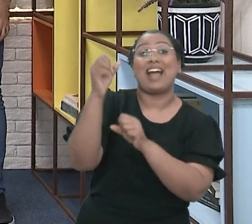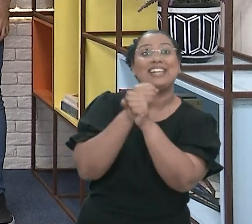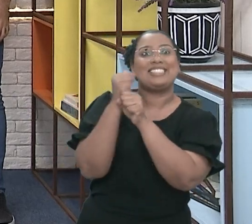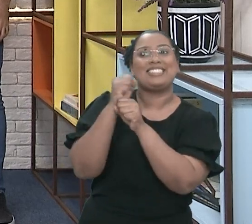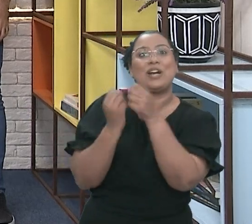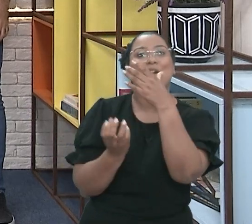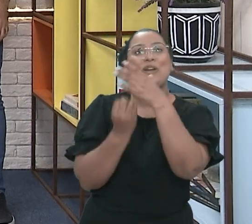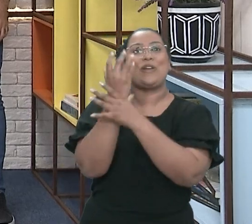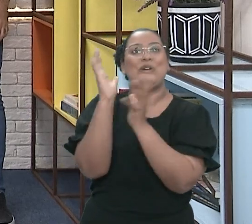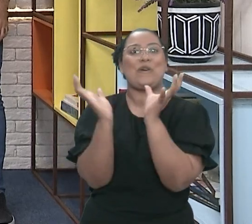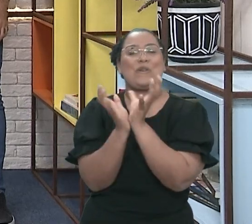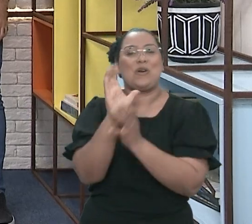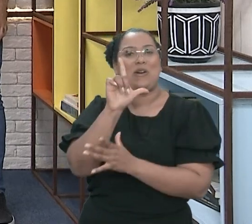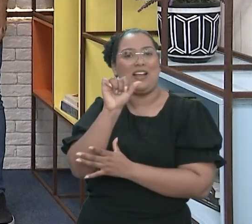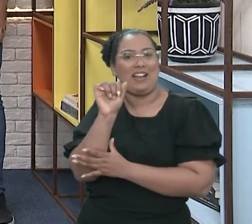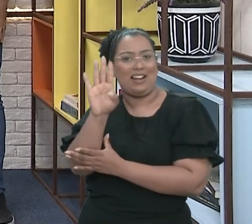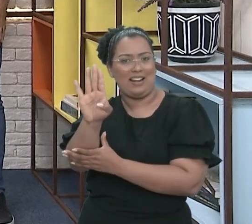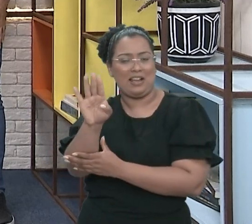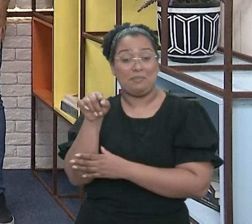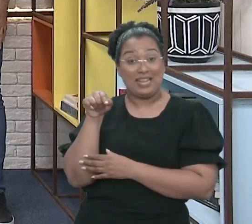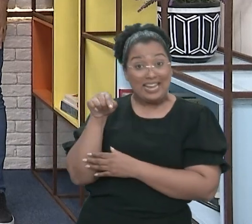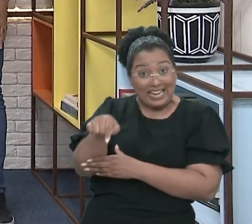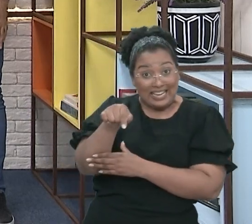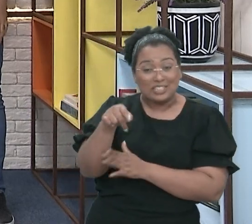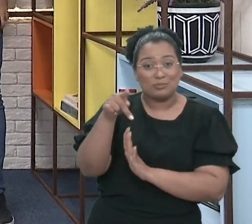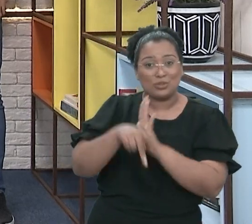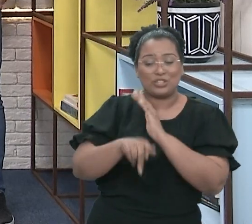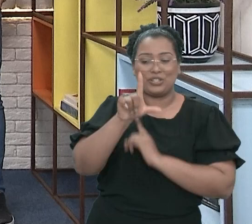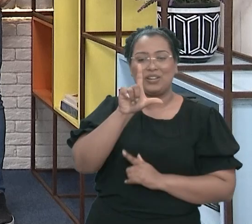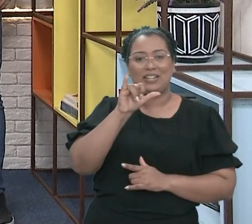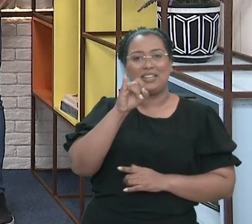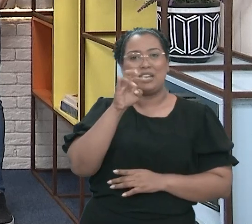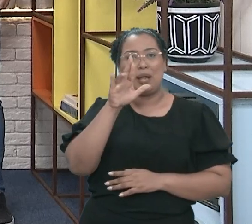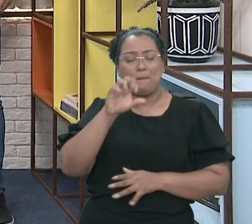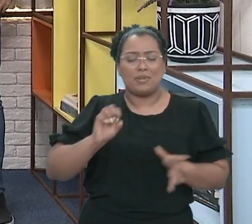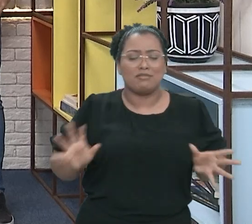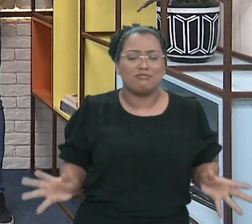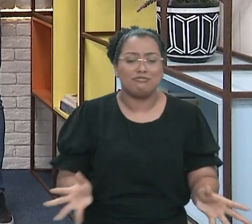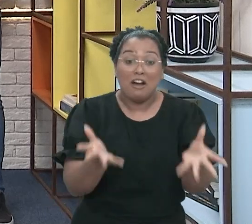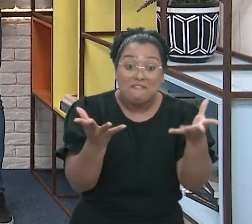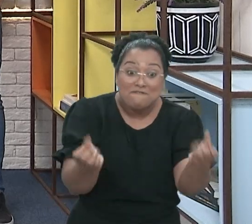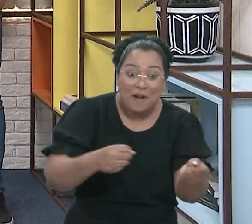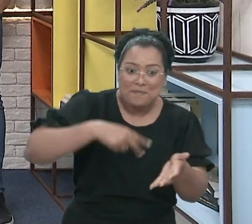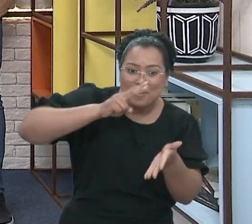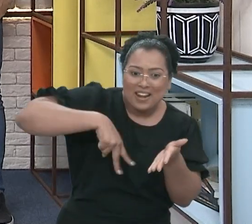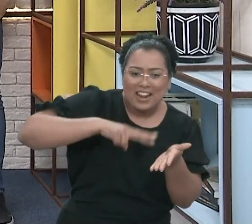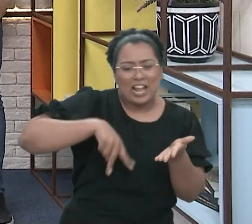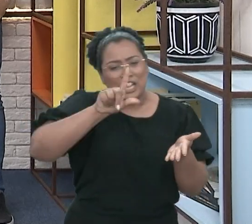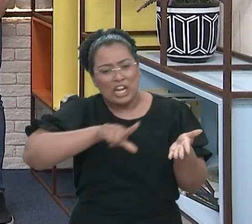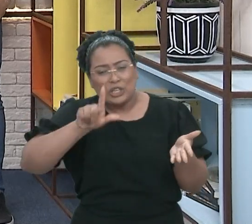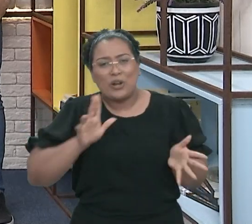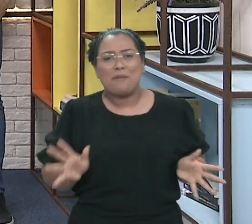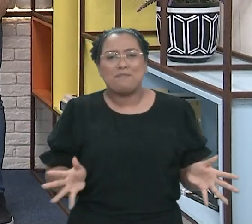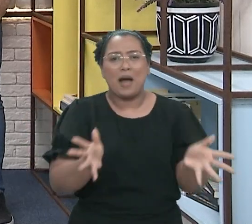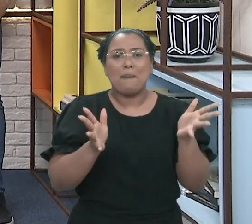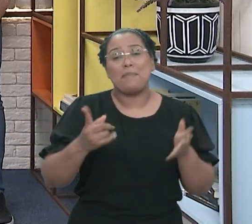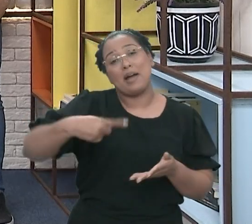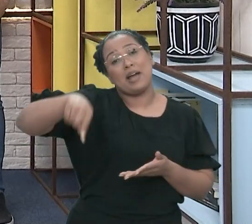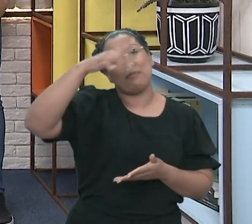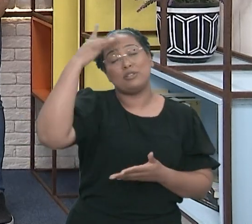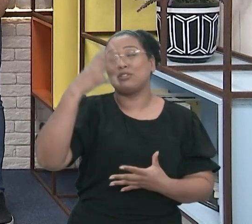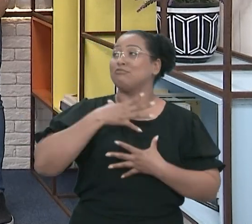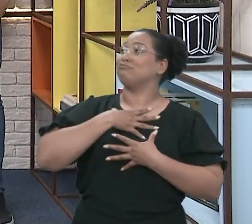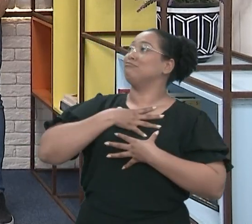laboratório. Desde a fundação, o Libres fomenta a leitura e a literatura e promove ações que estimulam o ato de ler.